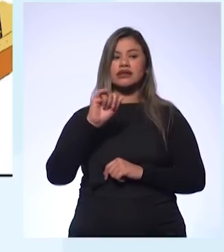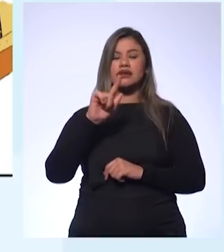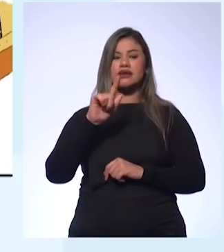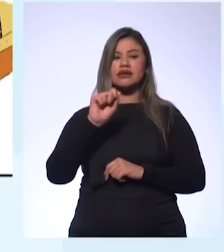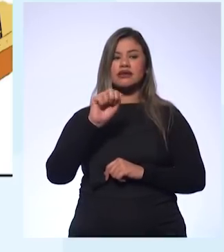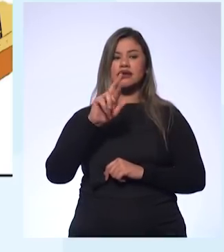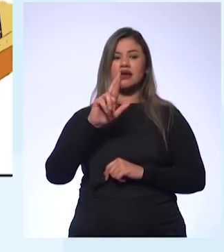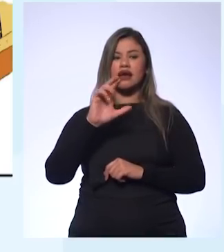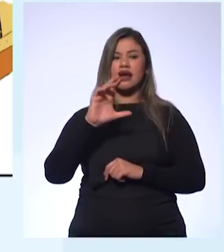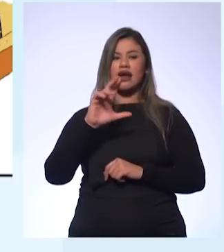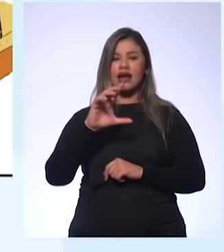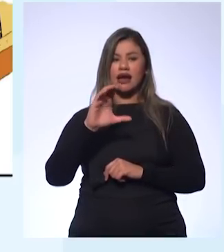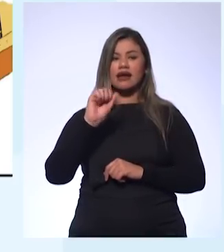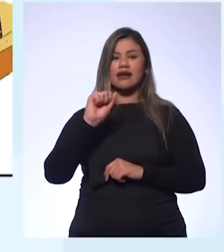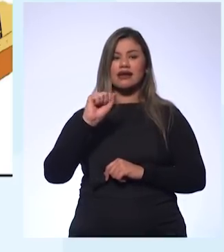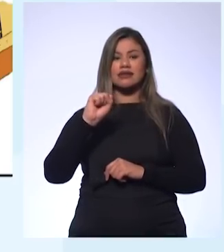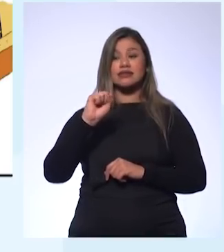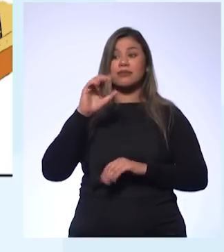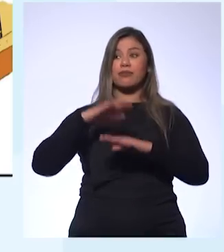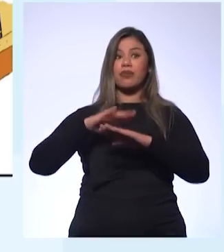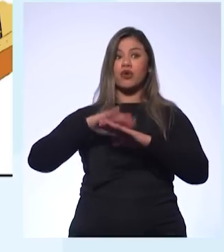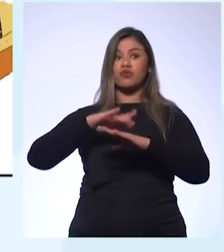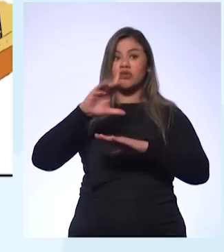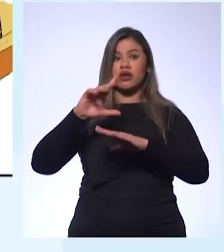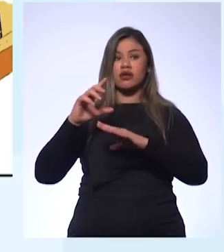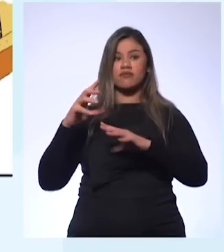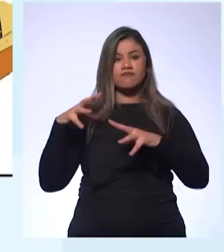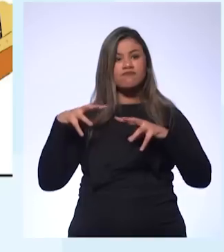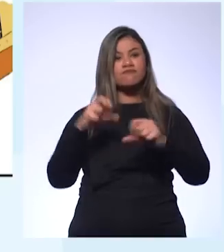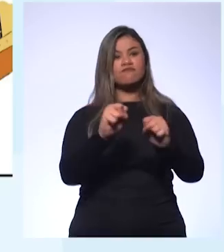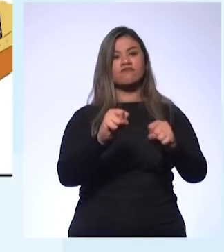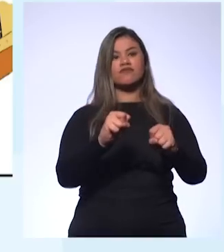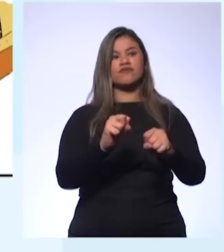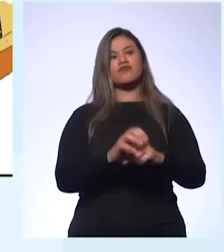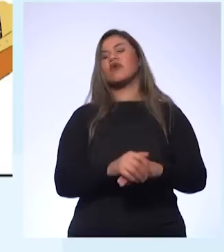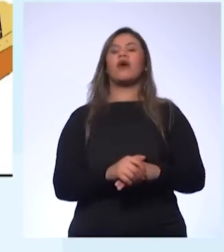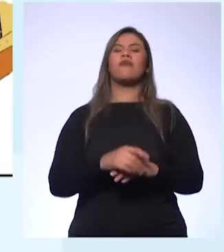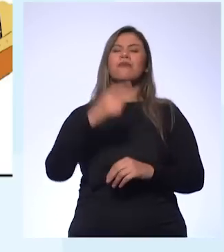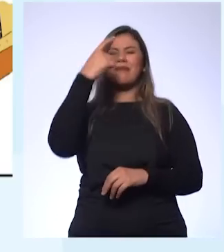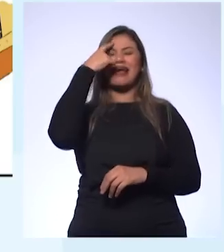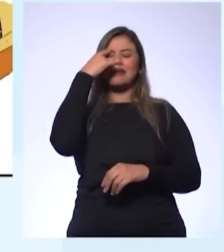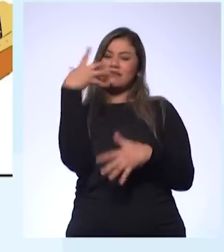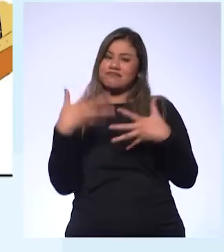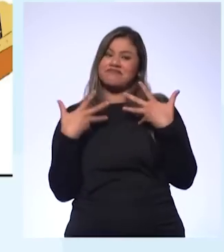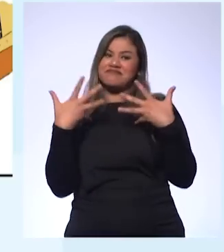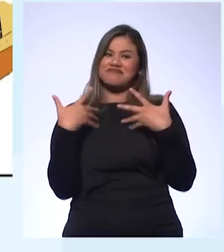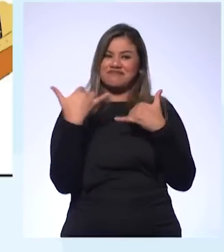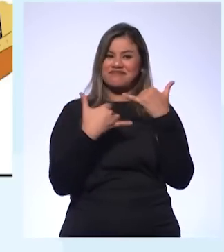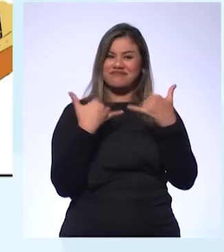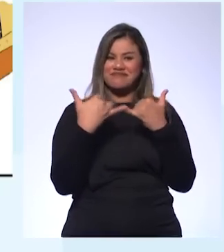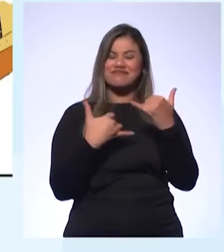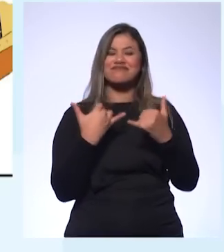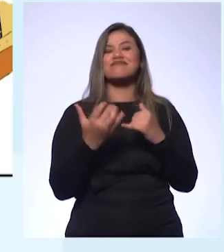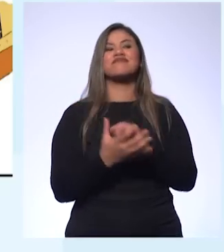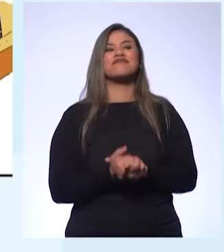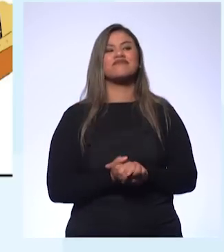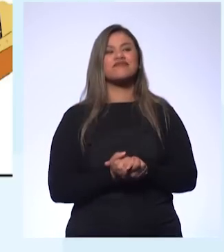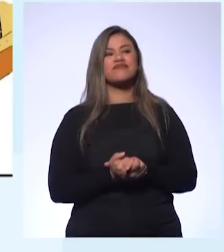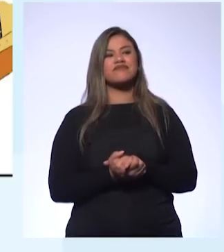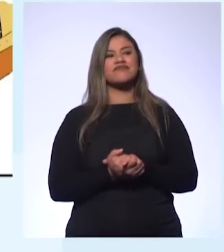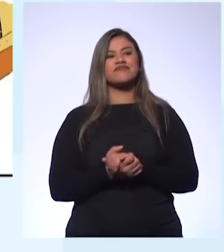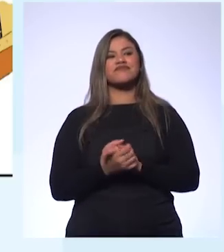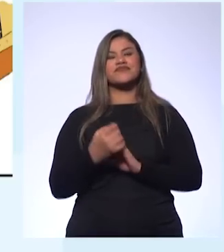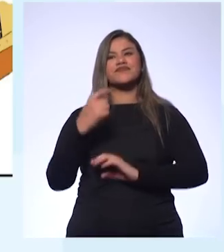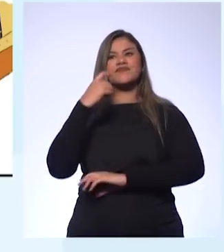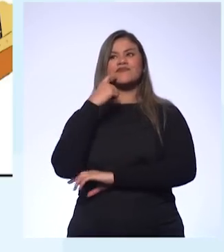que é diversão. Não! Deixa eu pensar que é legal. Não, Você tá tá falando. certo. Agora eu já vou pensar, será que são